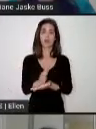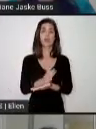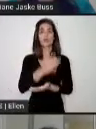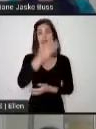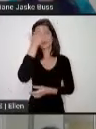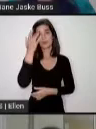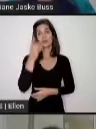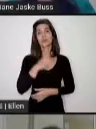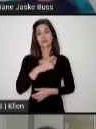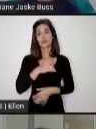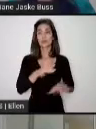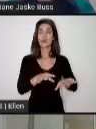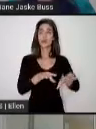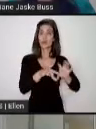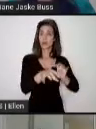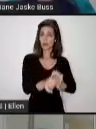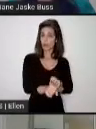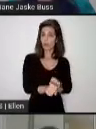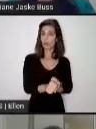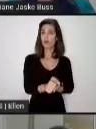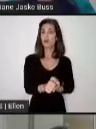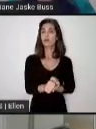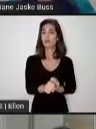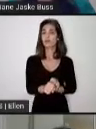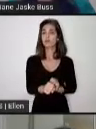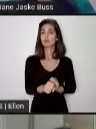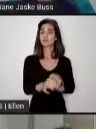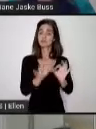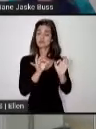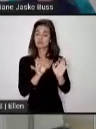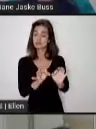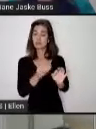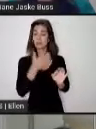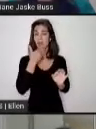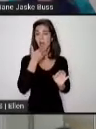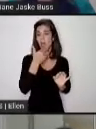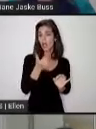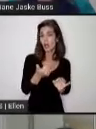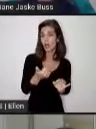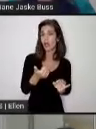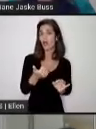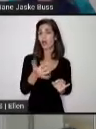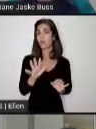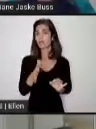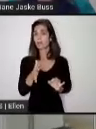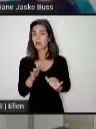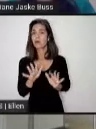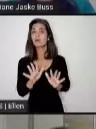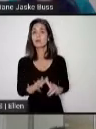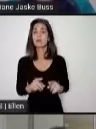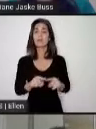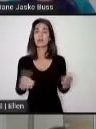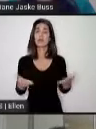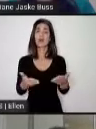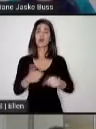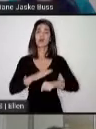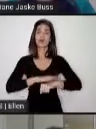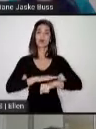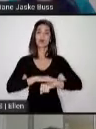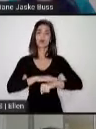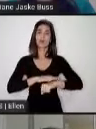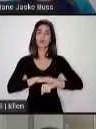formações, né? Ou mais adequadas, ou menos adequadas. Então, agora é o momento, né?